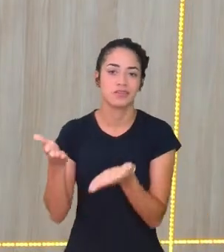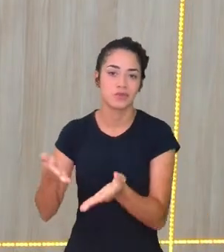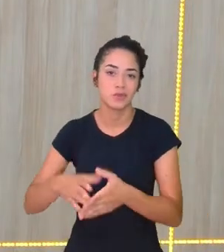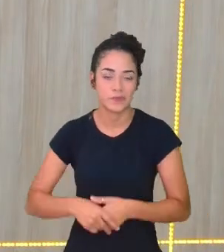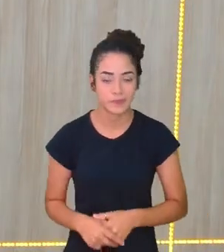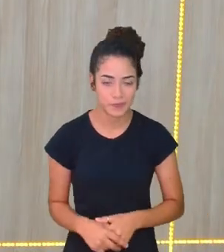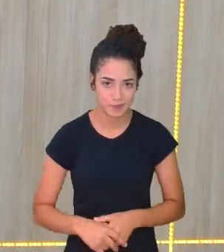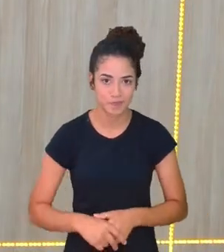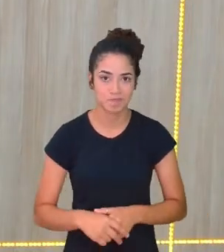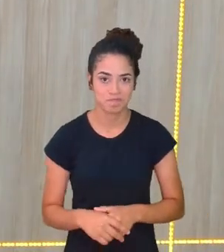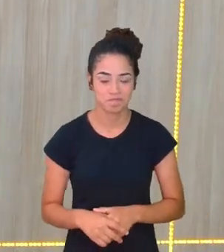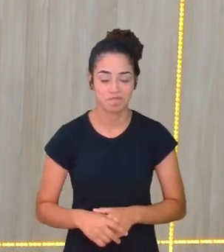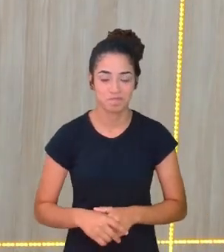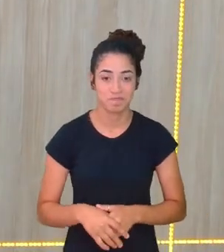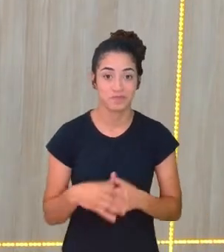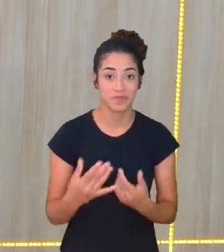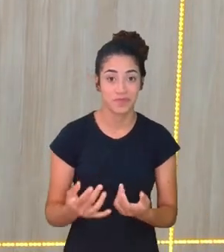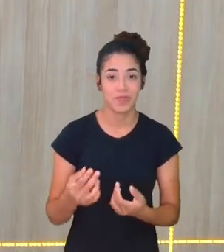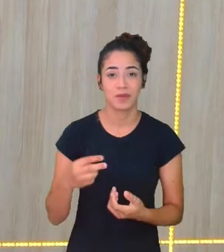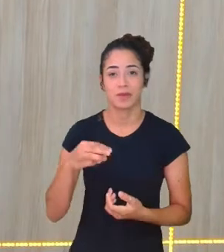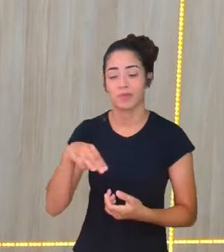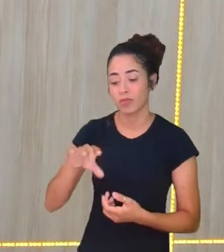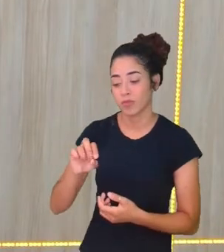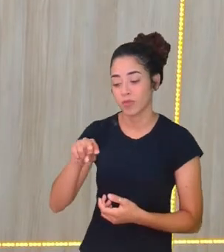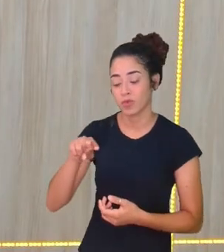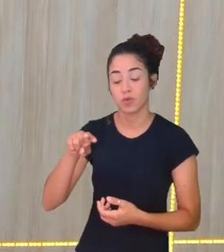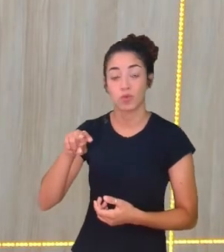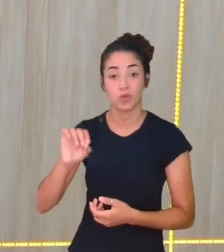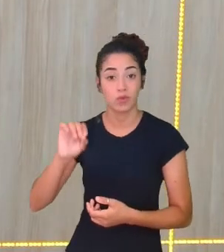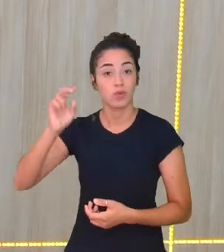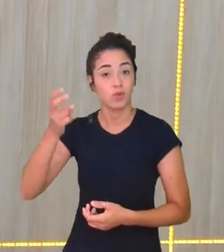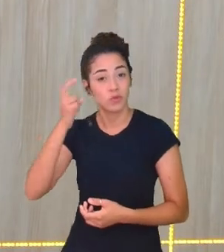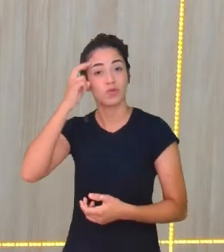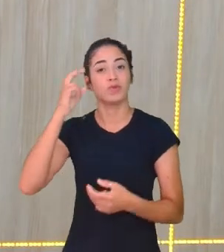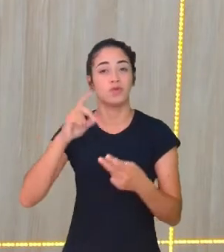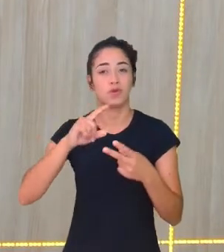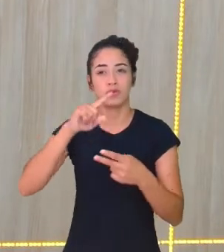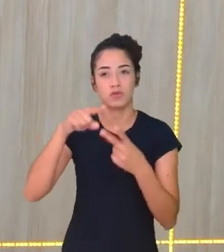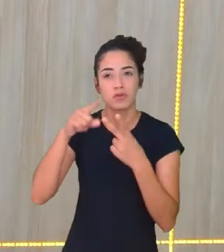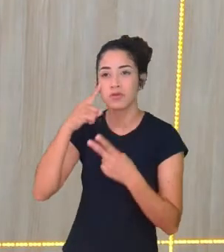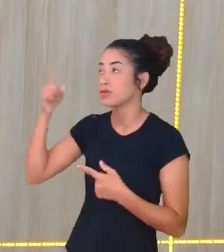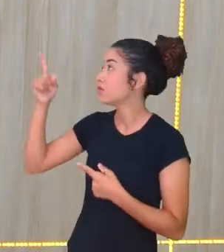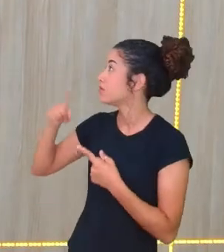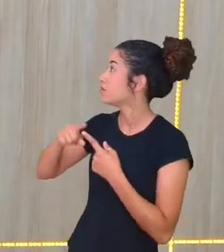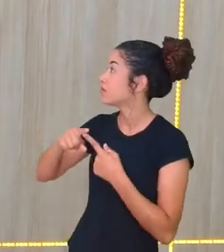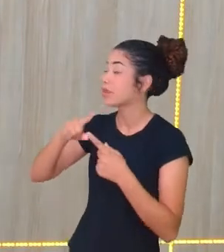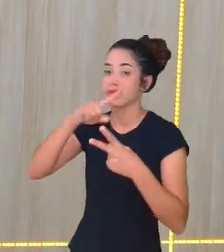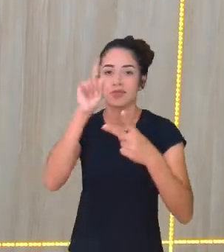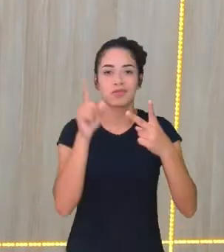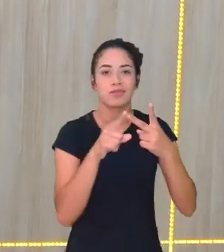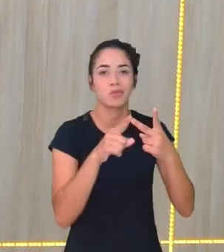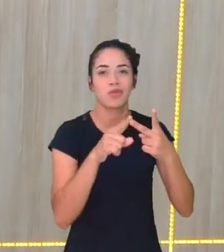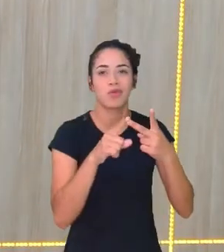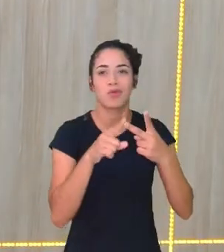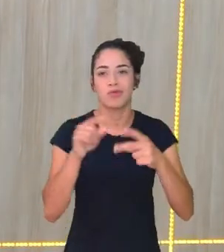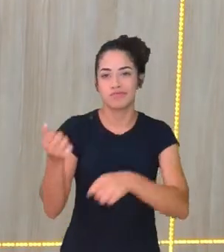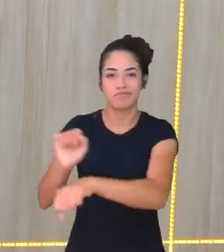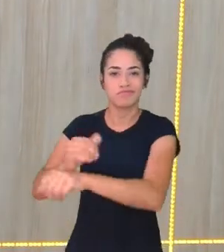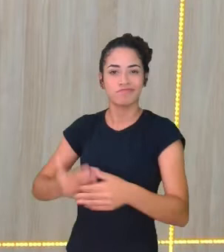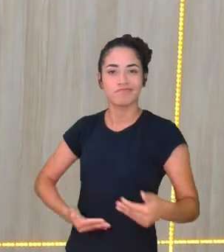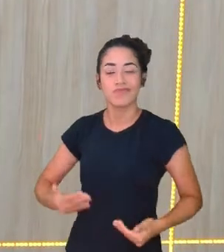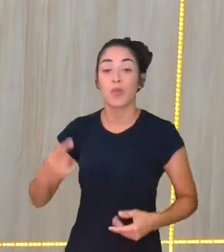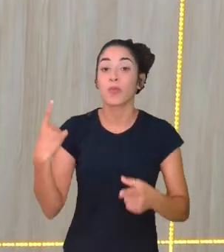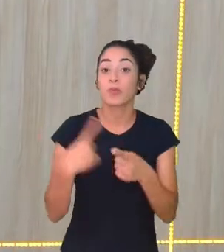de terra então monocultura latifúndio e escravidão porque porque